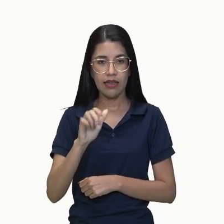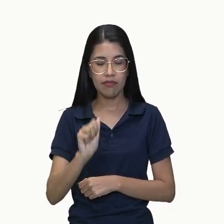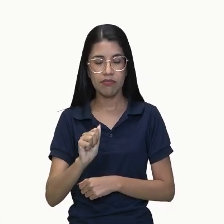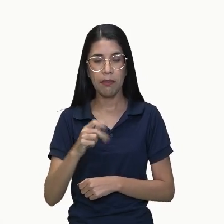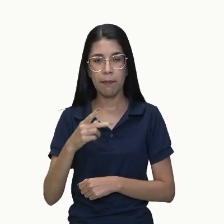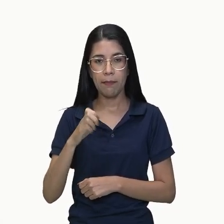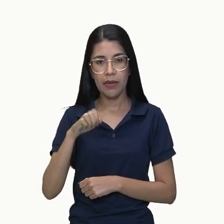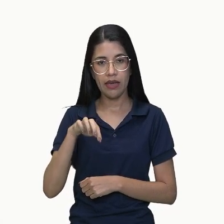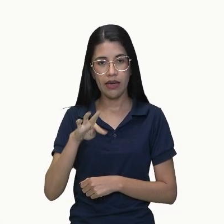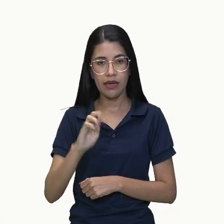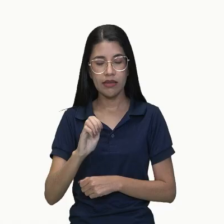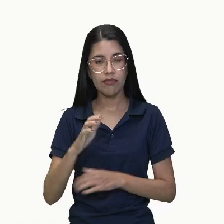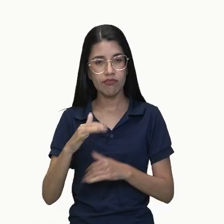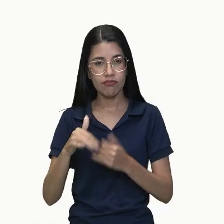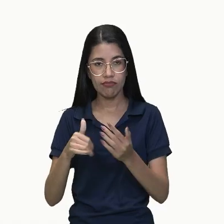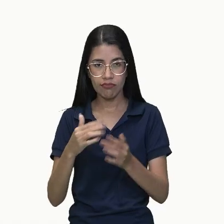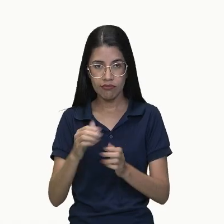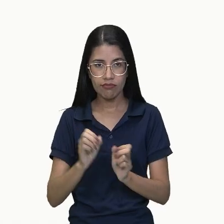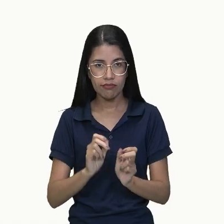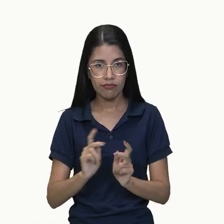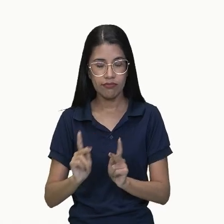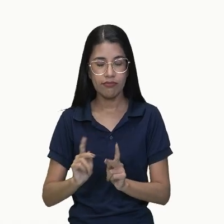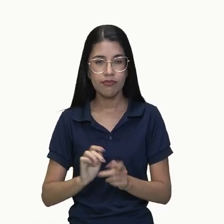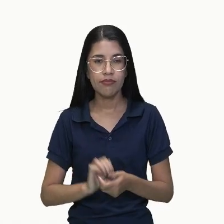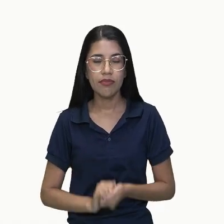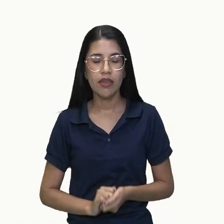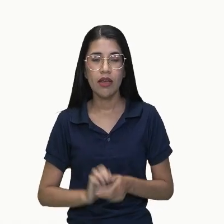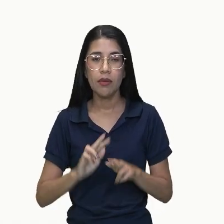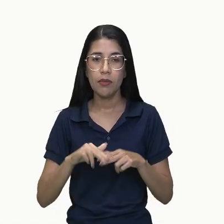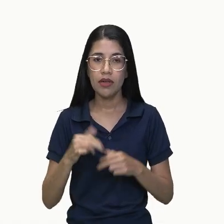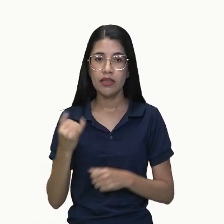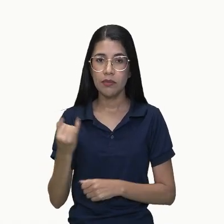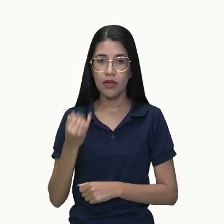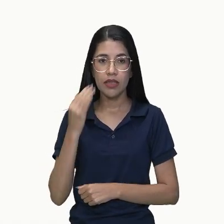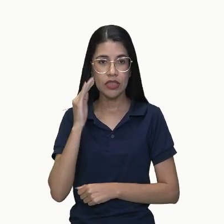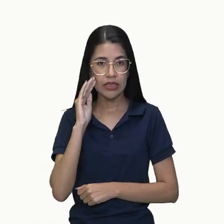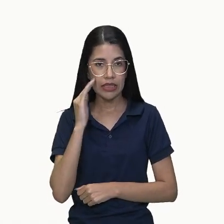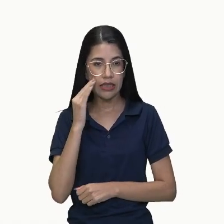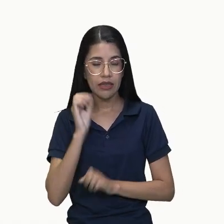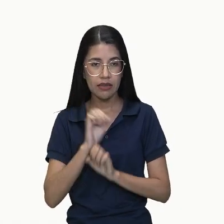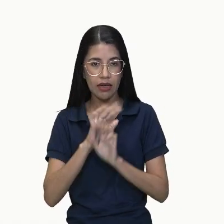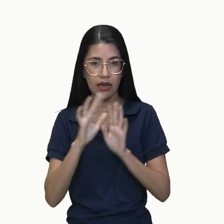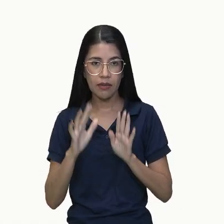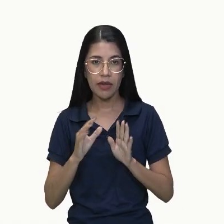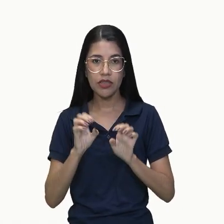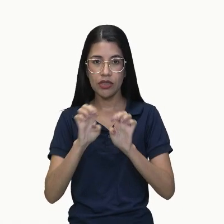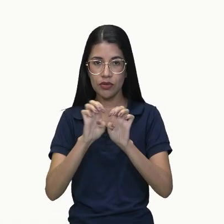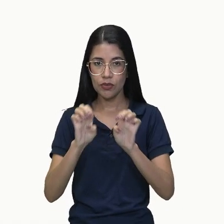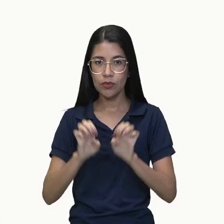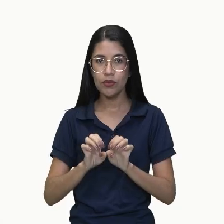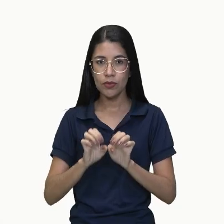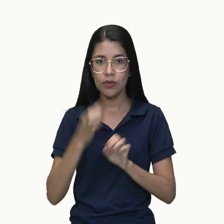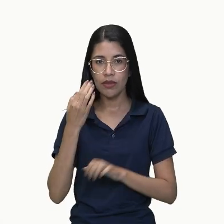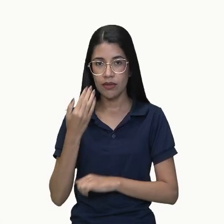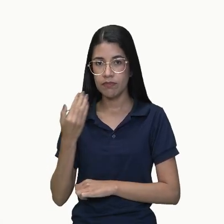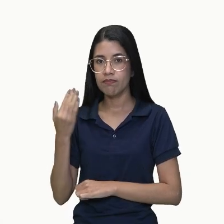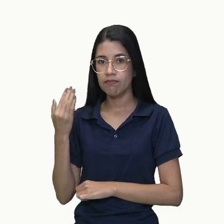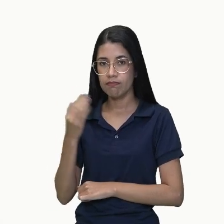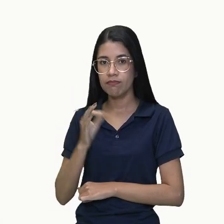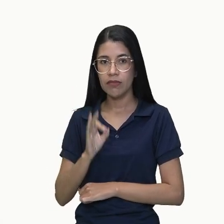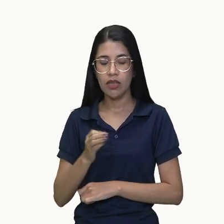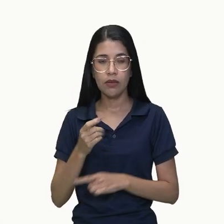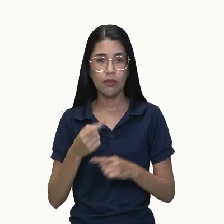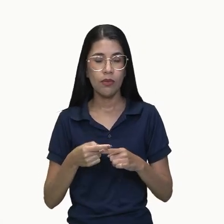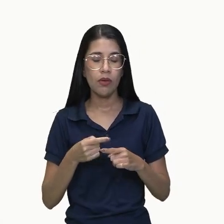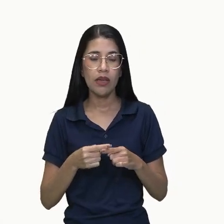e assim por diante, tá? Então é muito importante você entender isso aqui, tá? Porque a